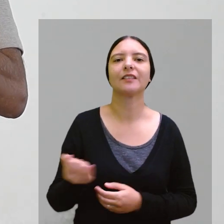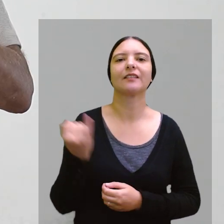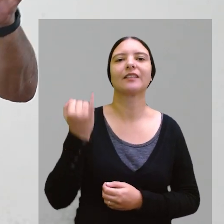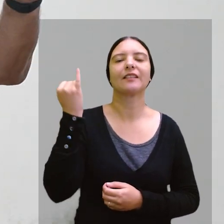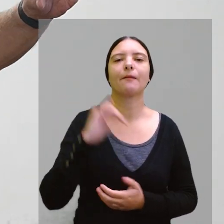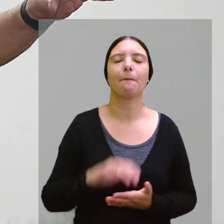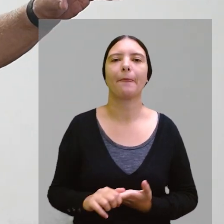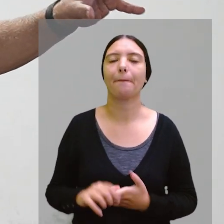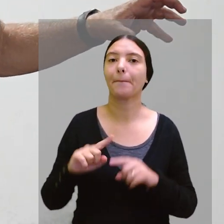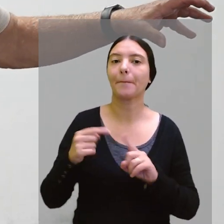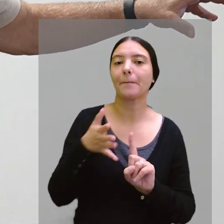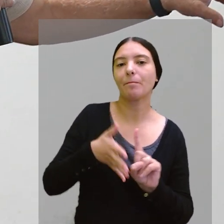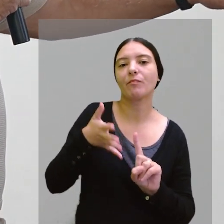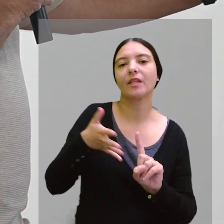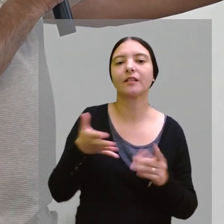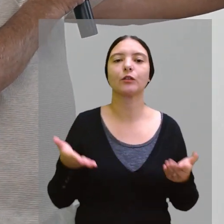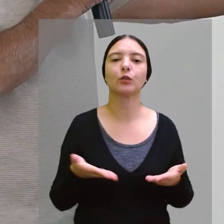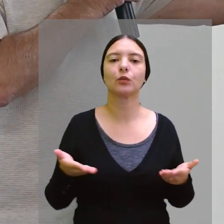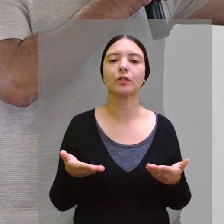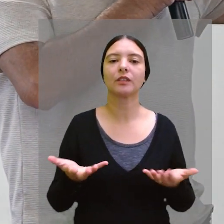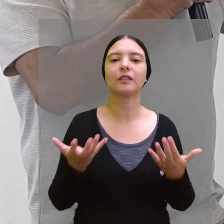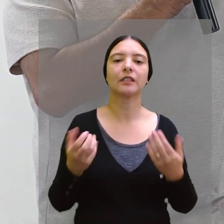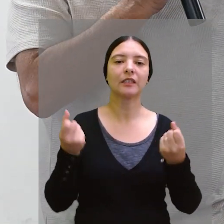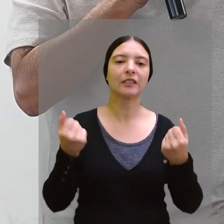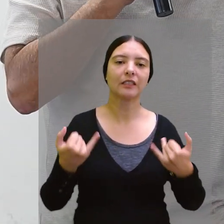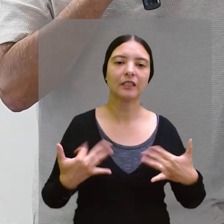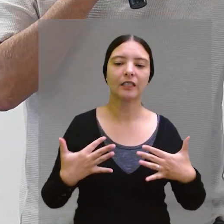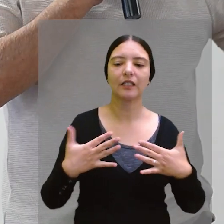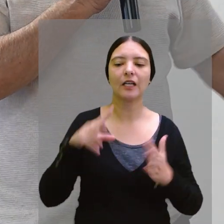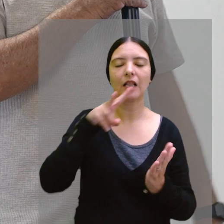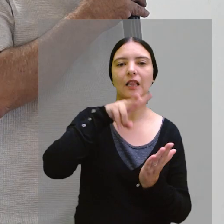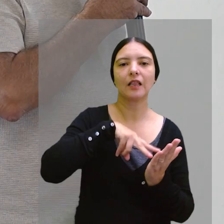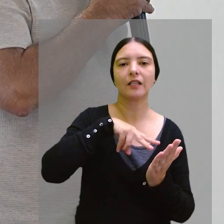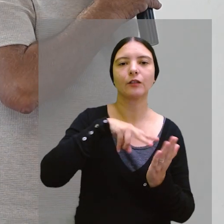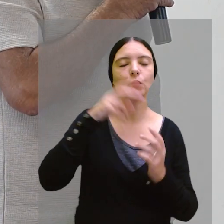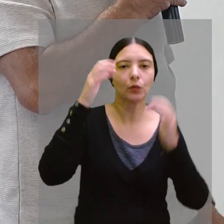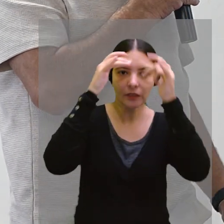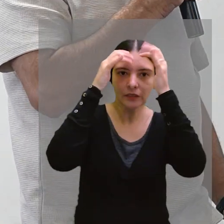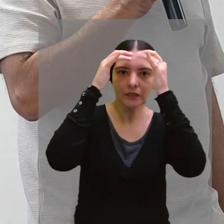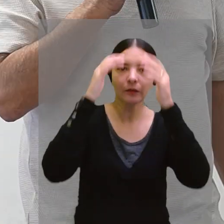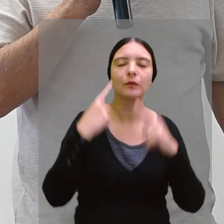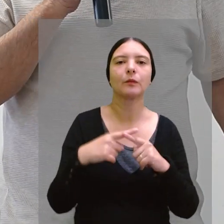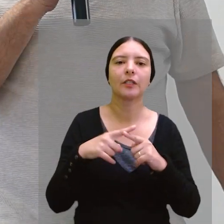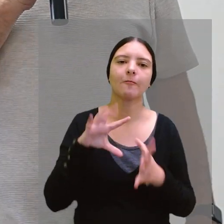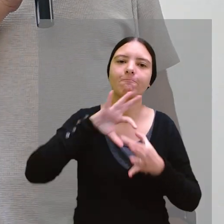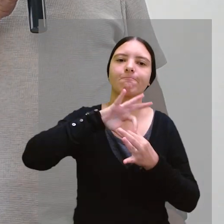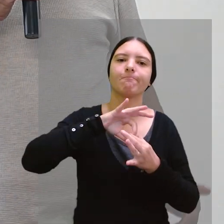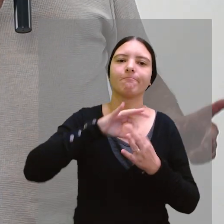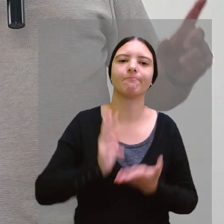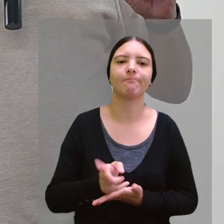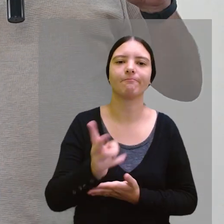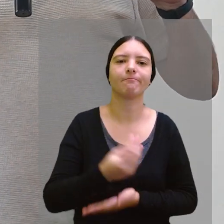importante. Agora, a minha palestra de hoje, eu vou abordar sobretudo isso aqui, ó, leitura e cérebro, que são parceiros para a